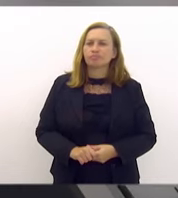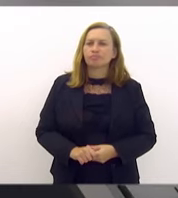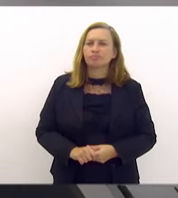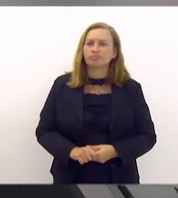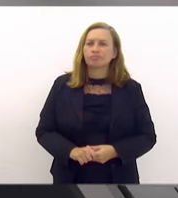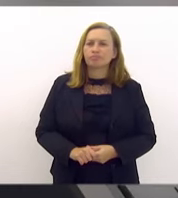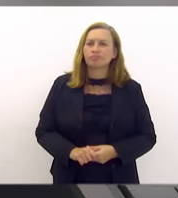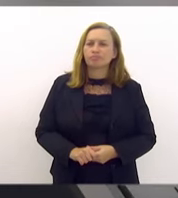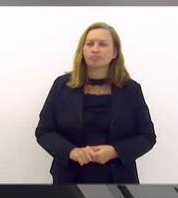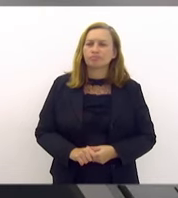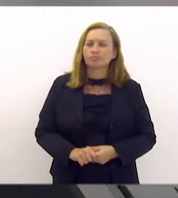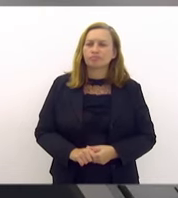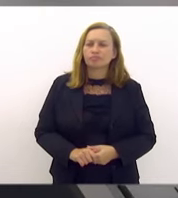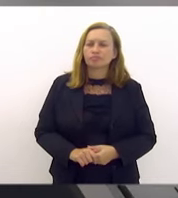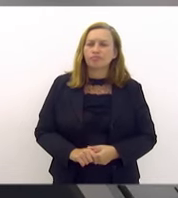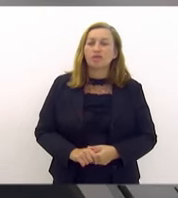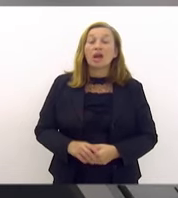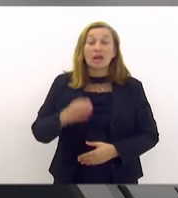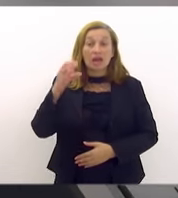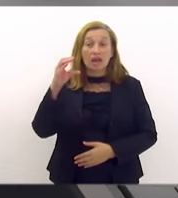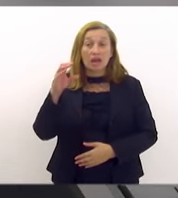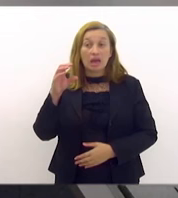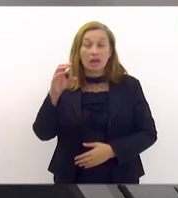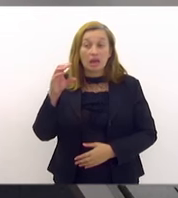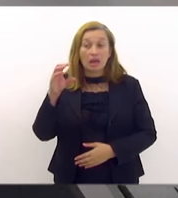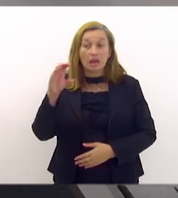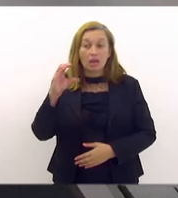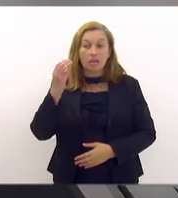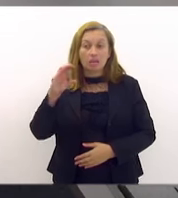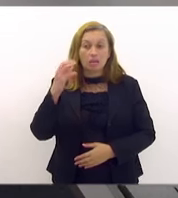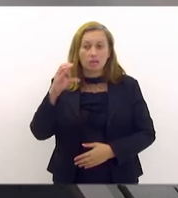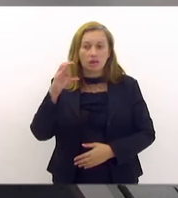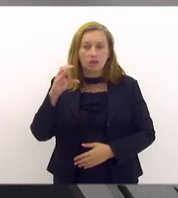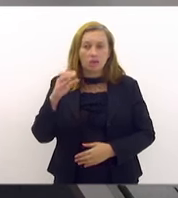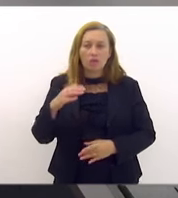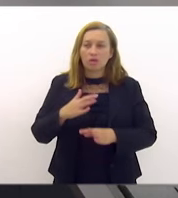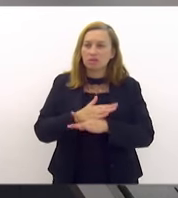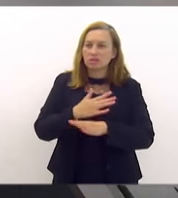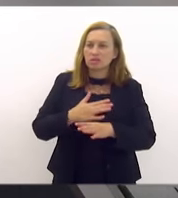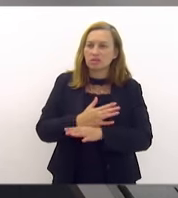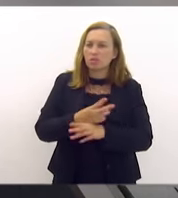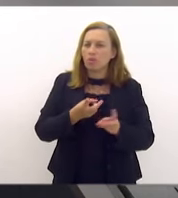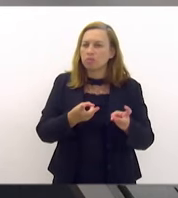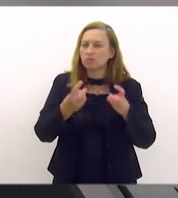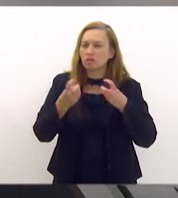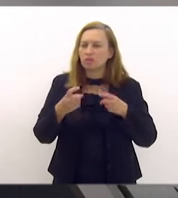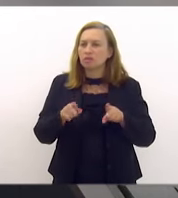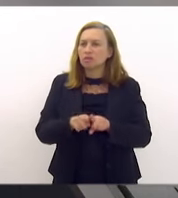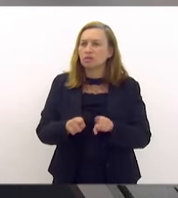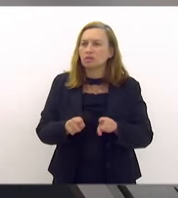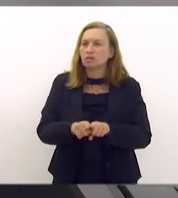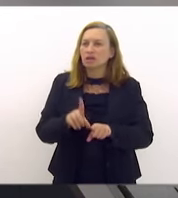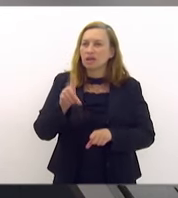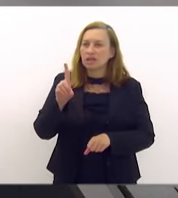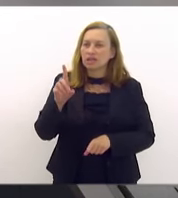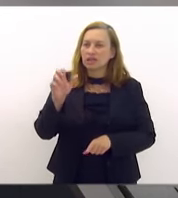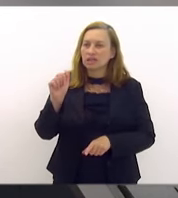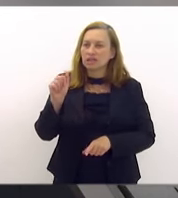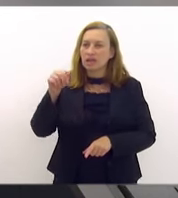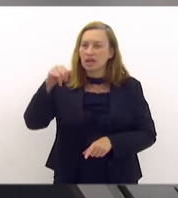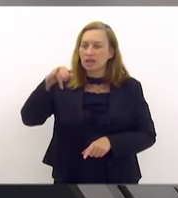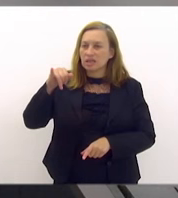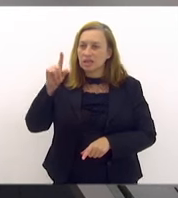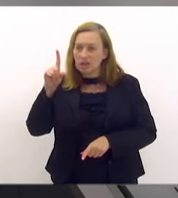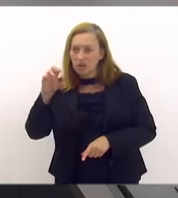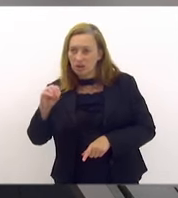sétima sexta DP em Niterói que uma das coisas que a gente observou é que o Danilo por exemplo ele foi